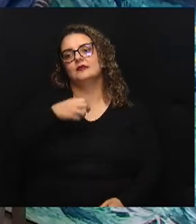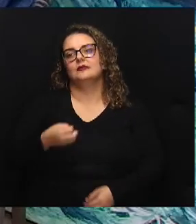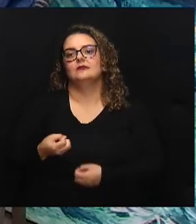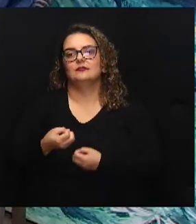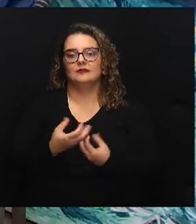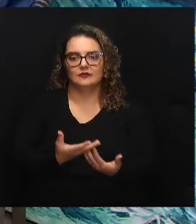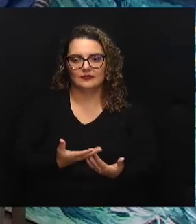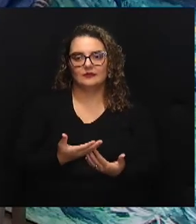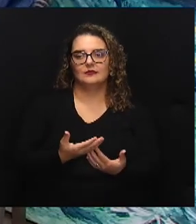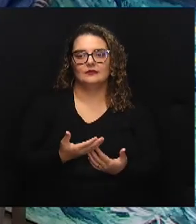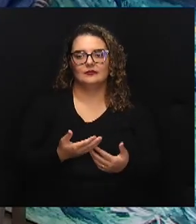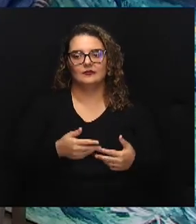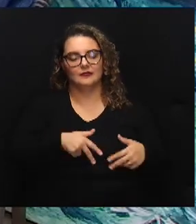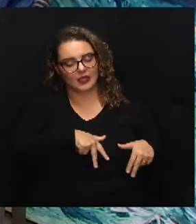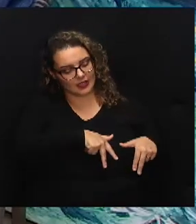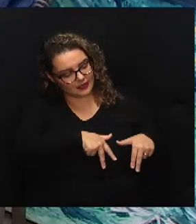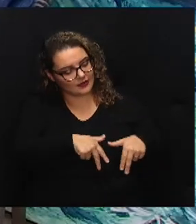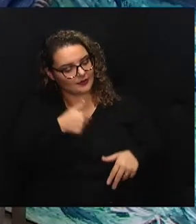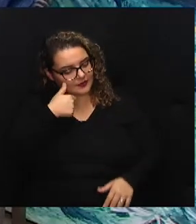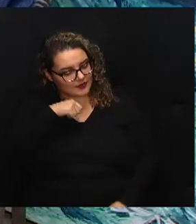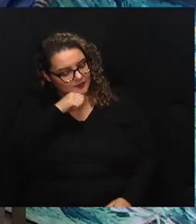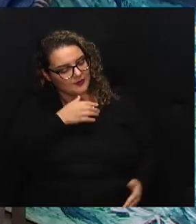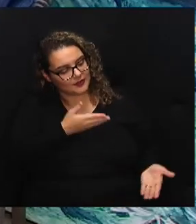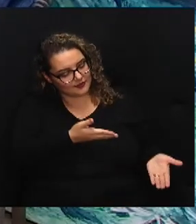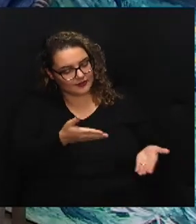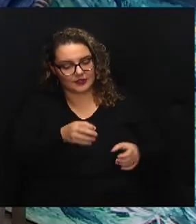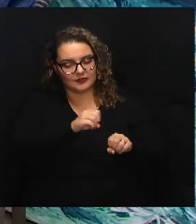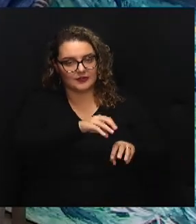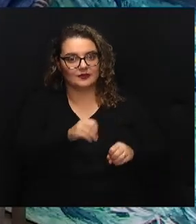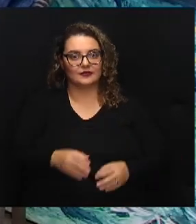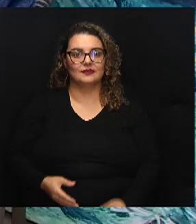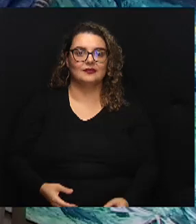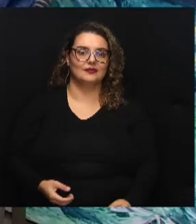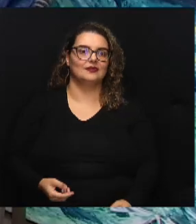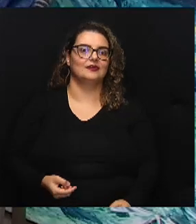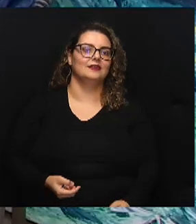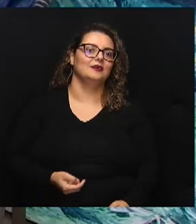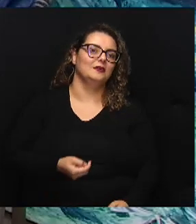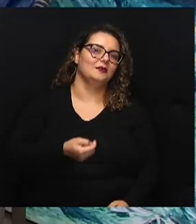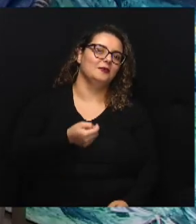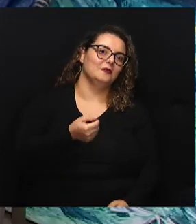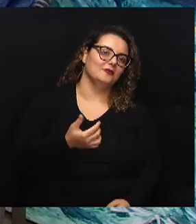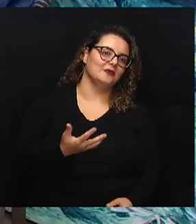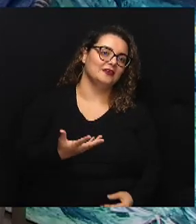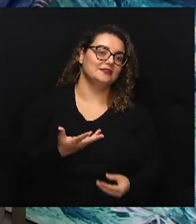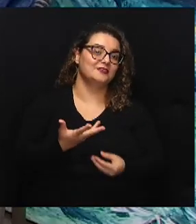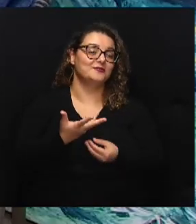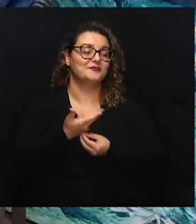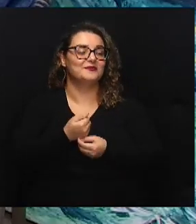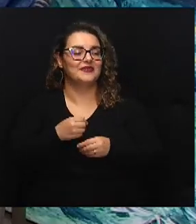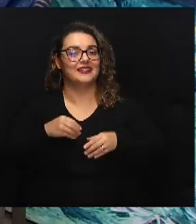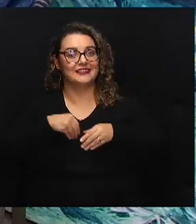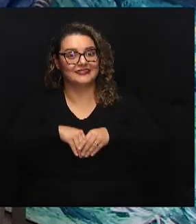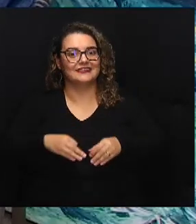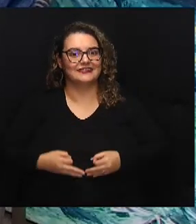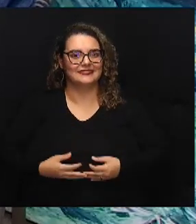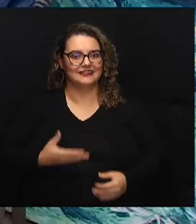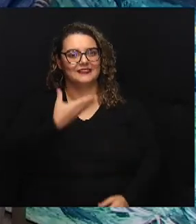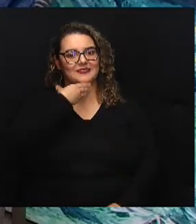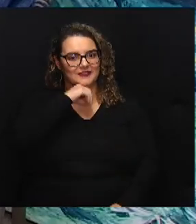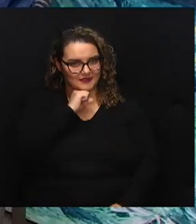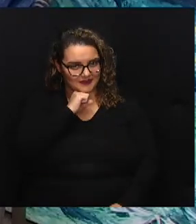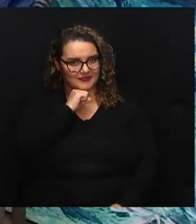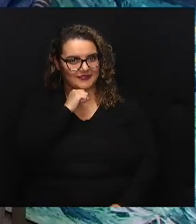levado pela mão condutora da minha mãe. É quase uma arte uterina. Isso mesmo. E o seu pai gostava muito